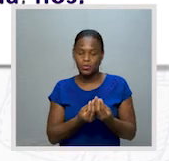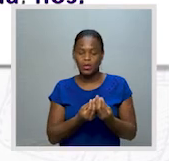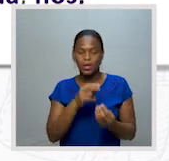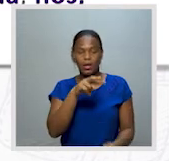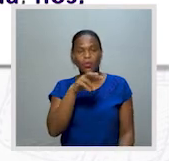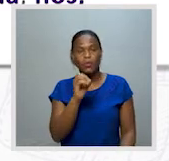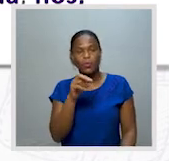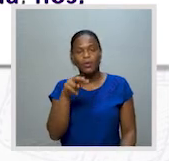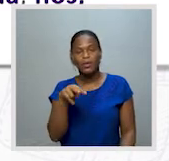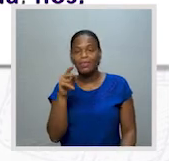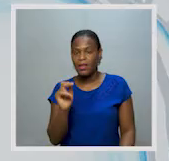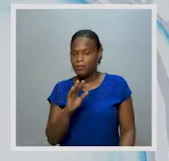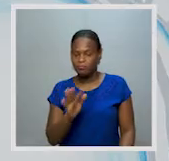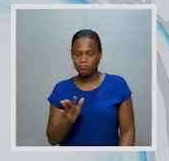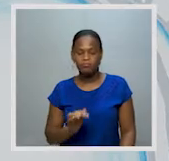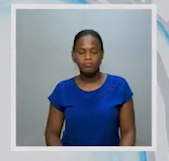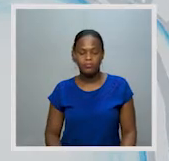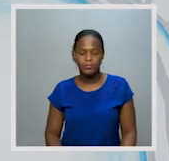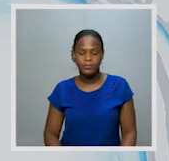acrescentamos no ou na.